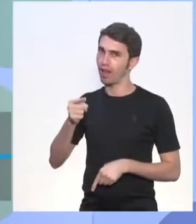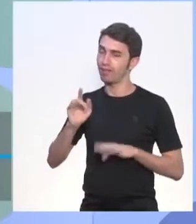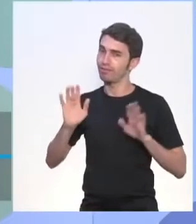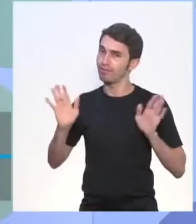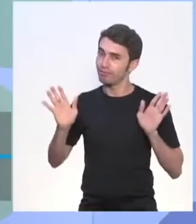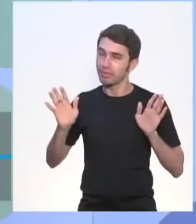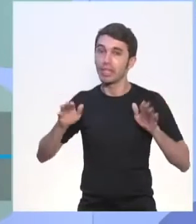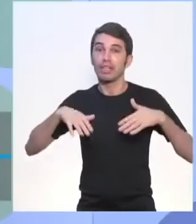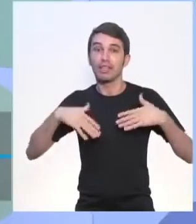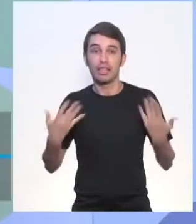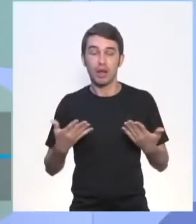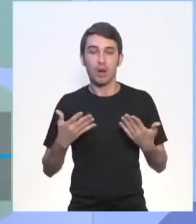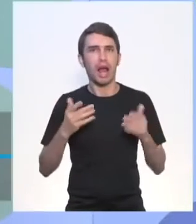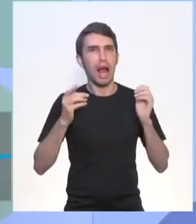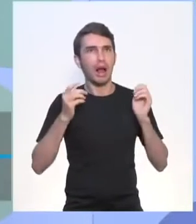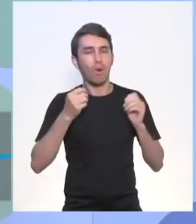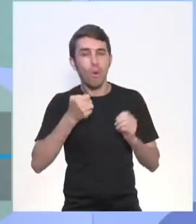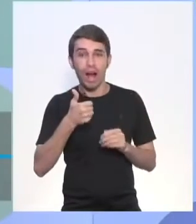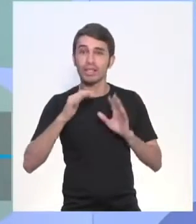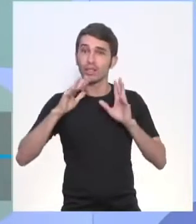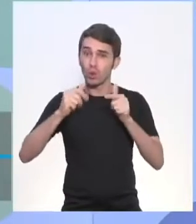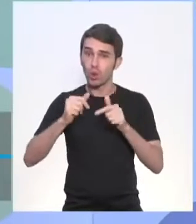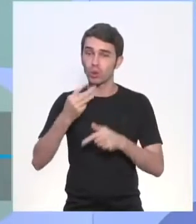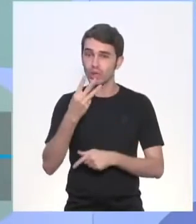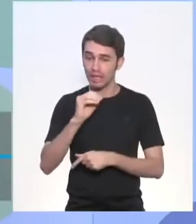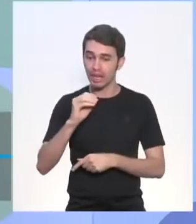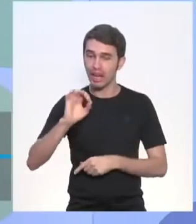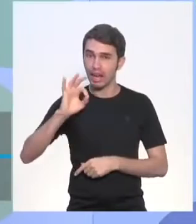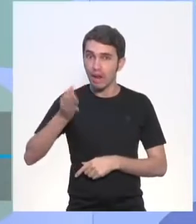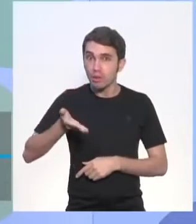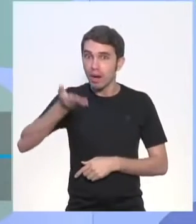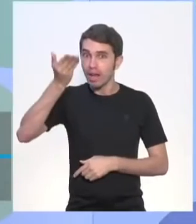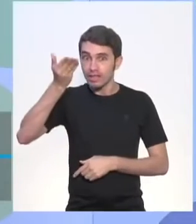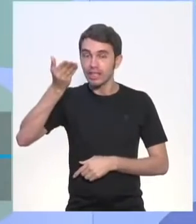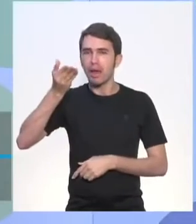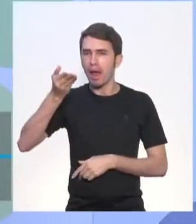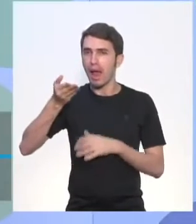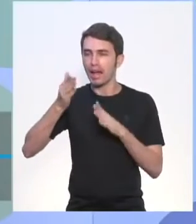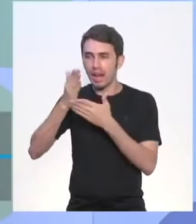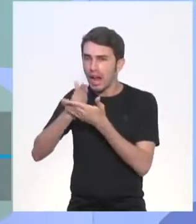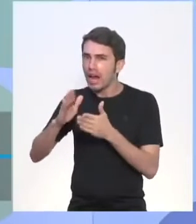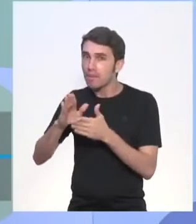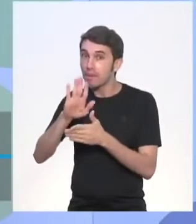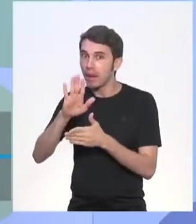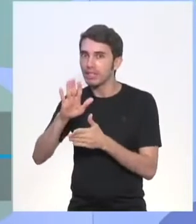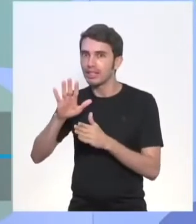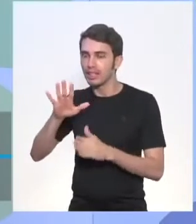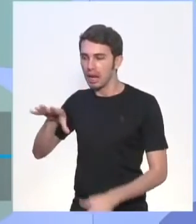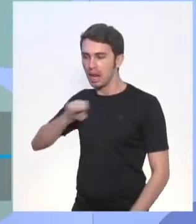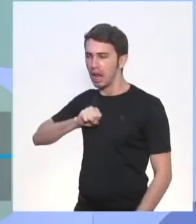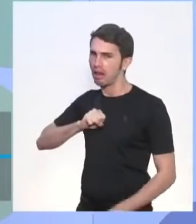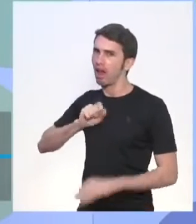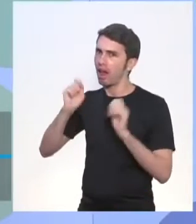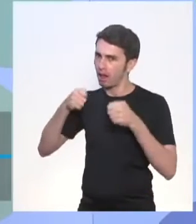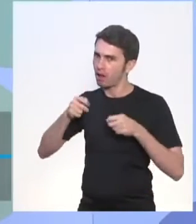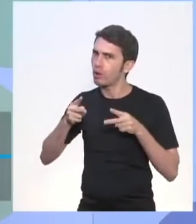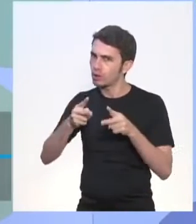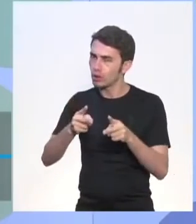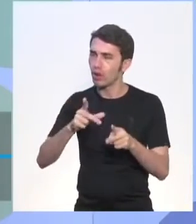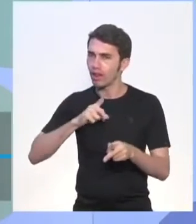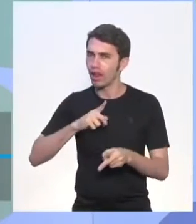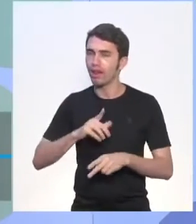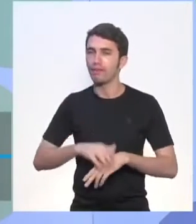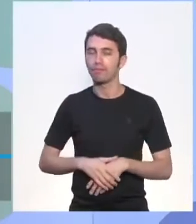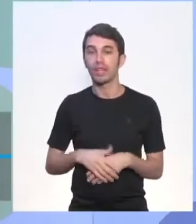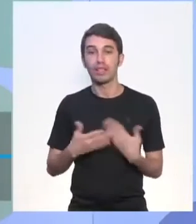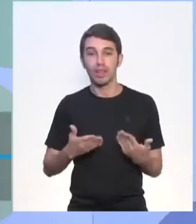deles pode ser eliminado, mas você pode ter contato com um ou outro vírus que permanecer, e aí você vai ser contaminado. Então, não há cientificamente uma prova